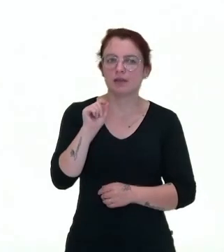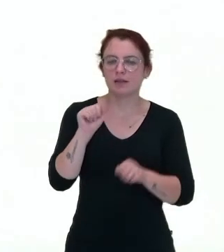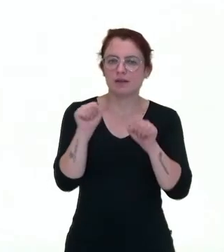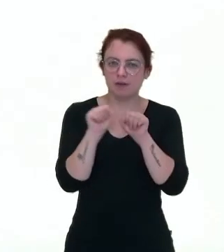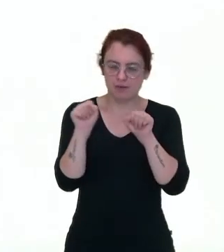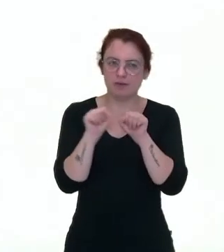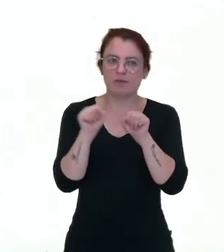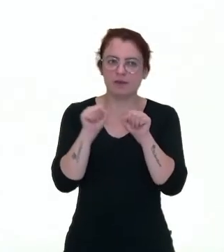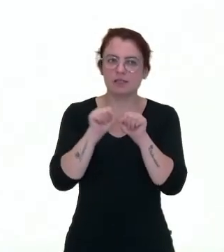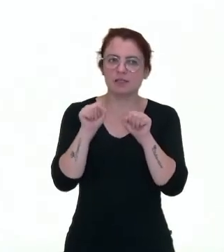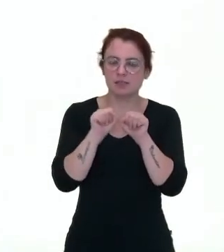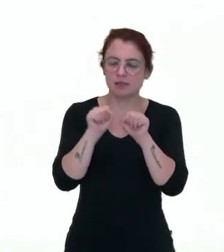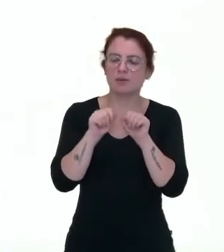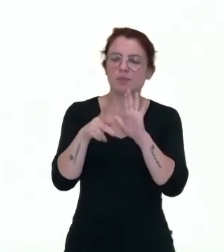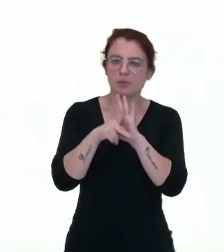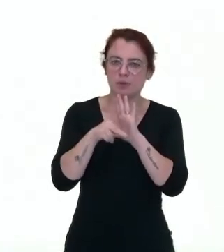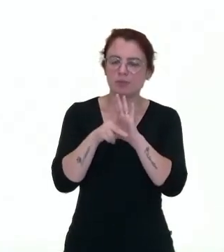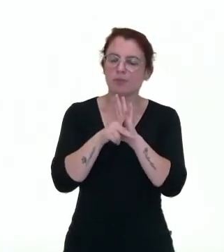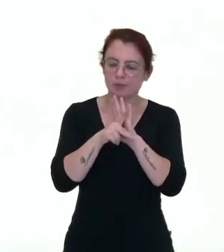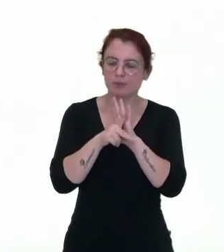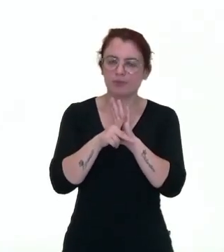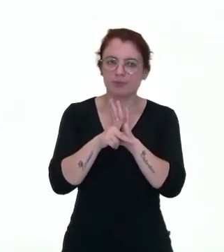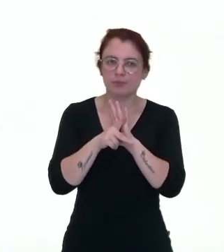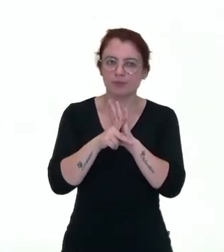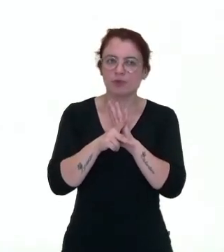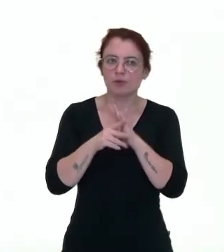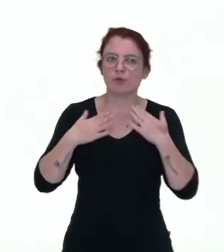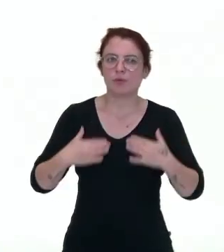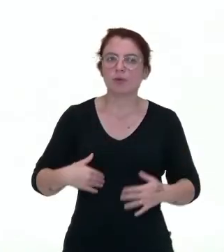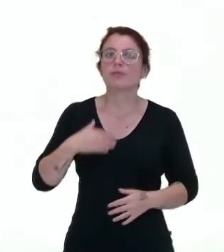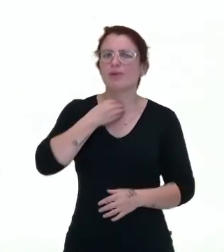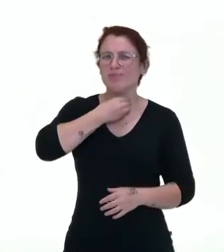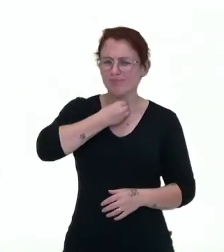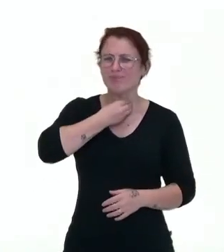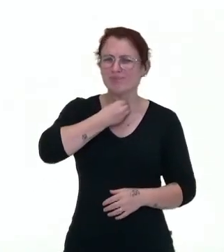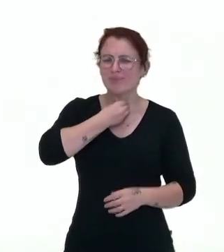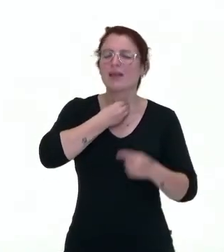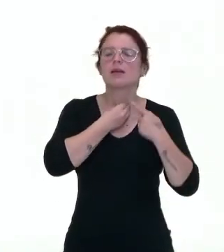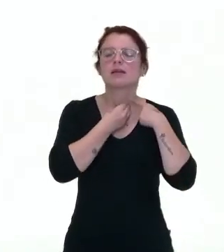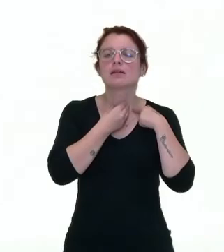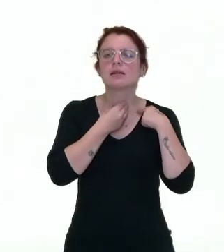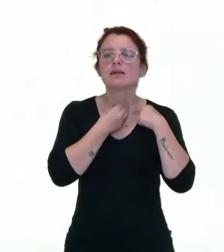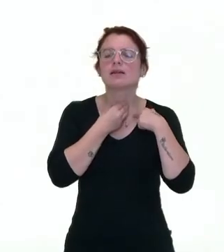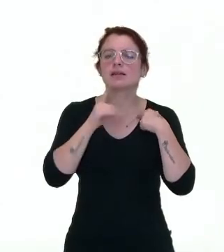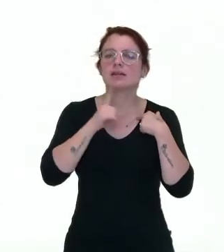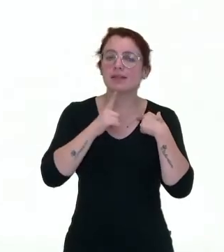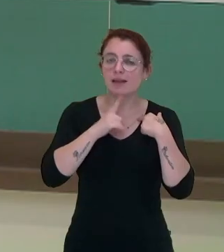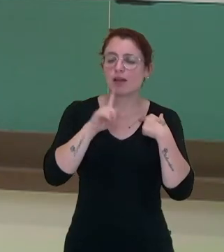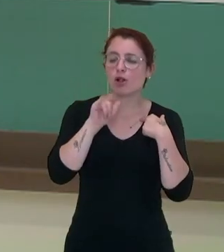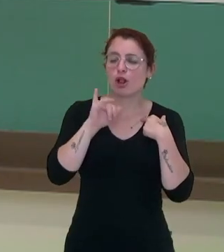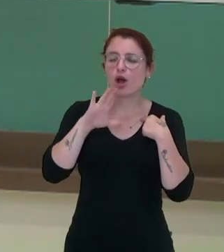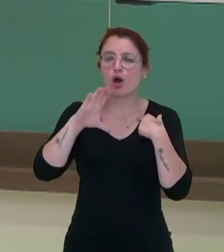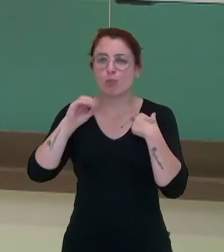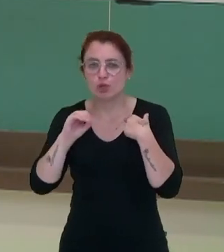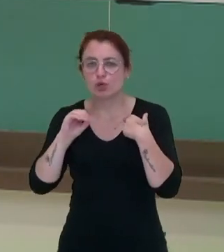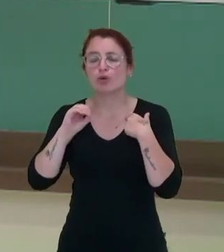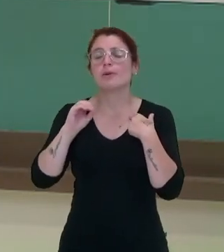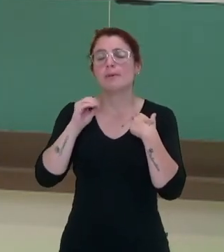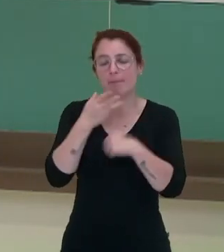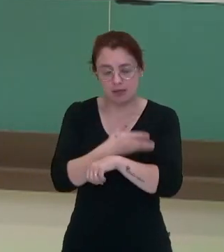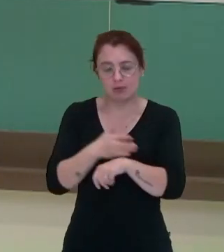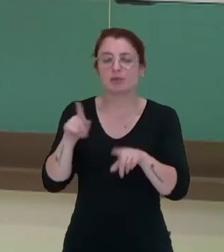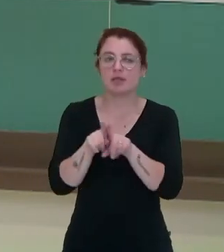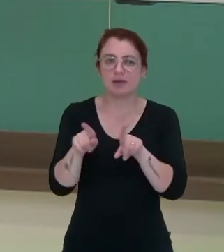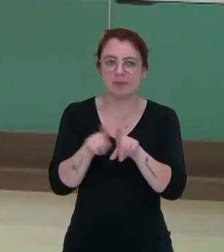em formação e amadurecimento. Então, nessa região do timo, nós temos os glóbulos brancos, esses mesmos